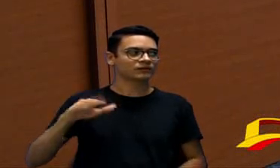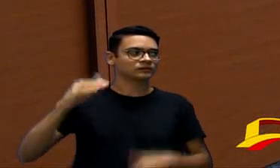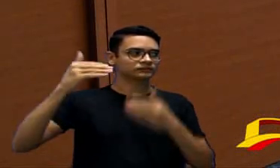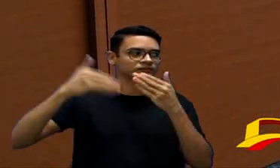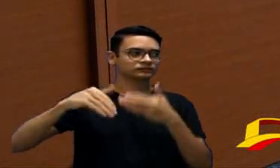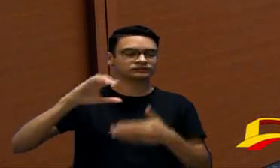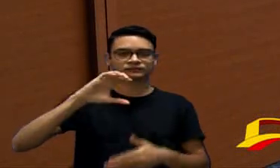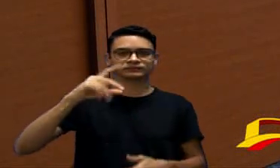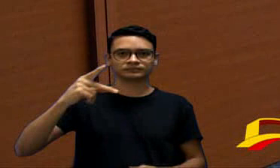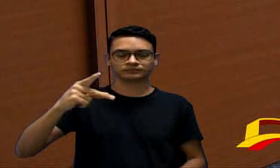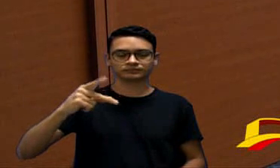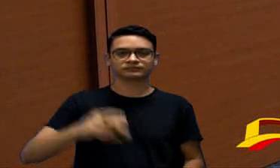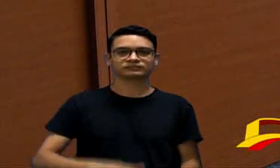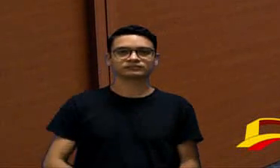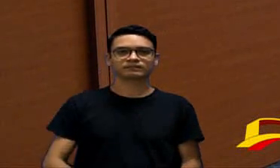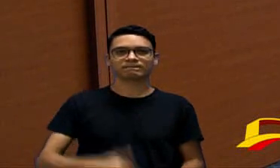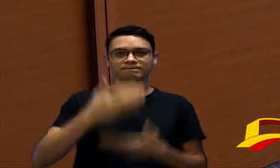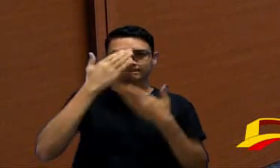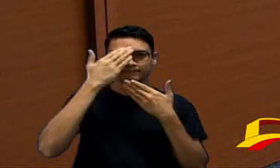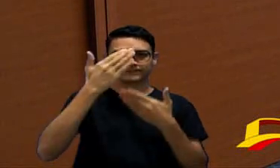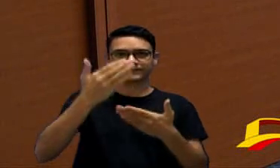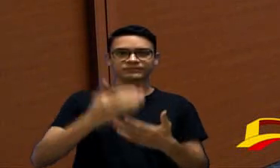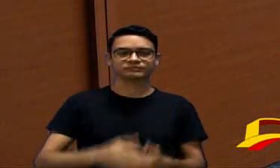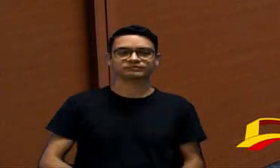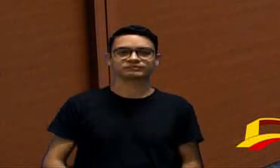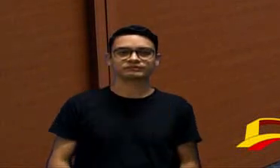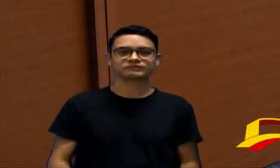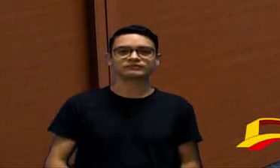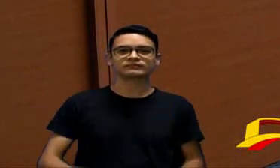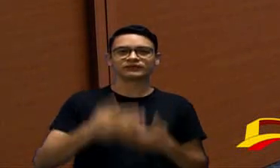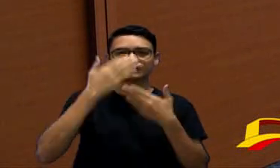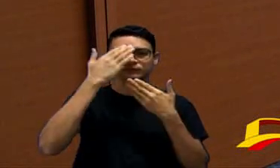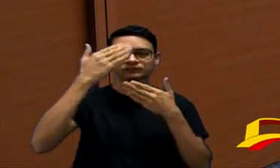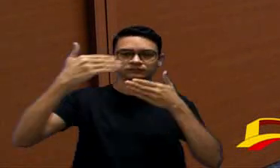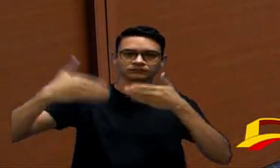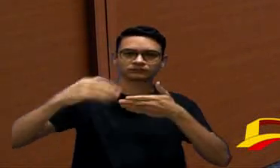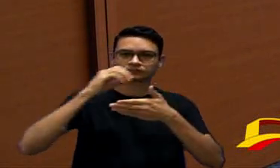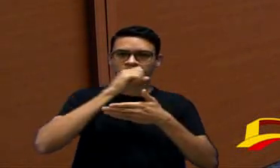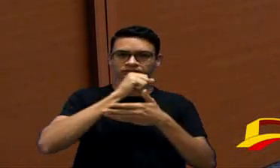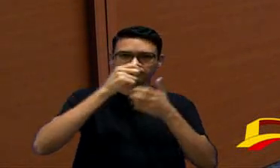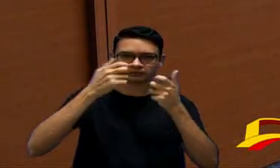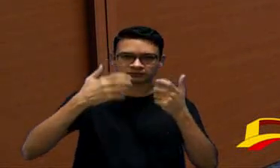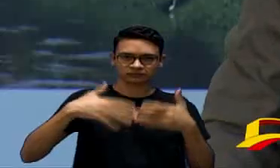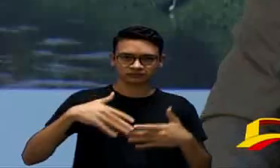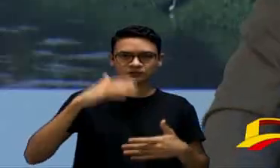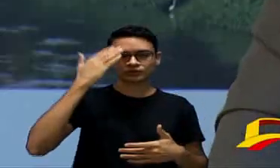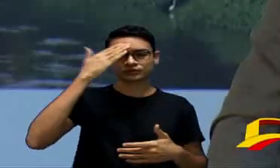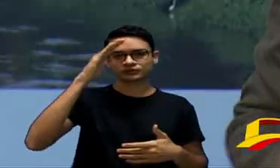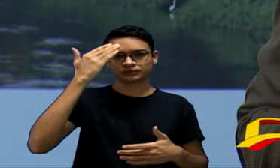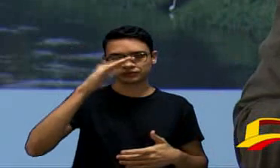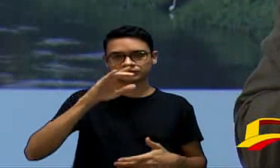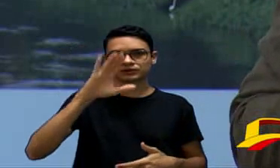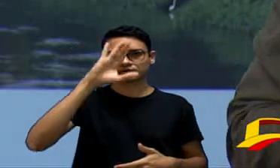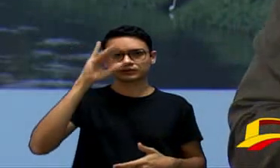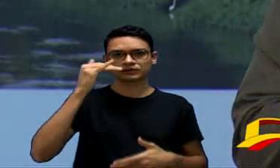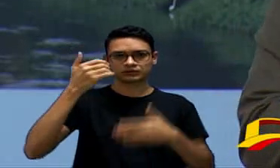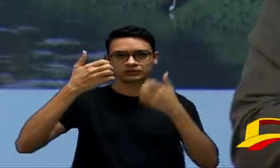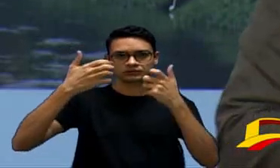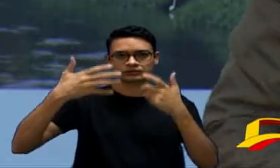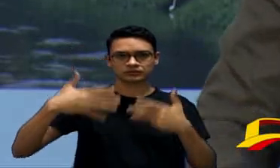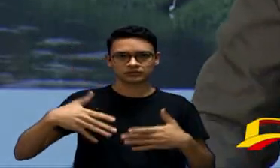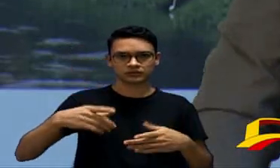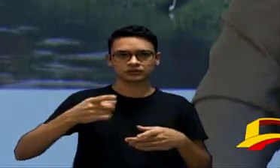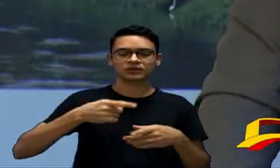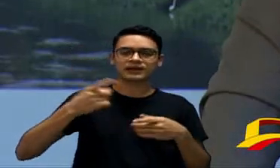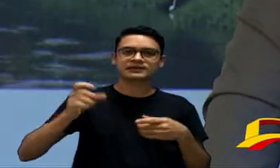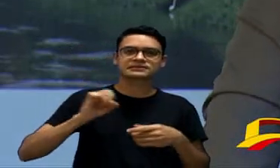Cristiano. Obrigado. Obrigado. A parte é rápido. Eu entendi o que a vereadora Yara falou, porque assim,